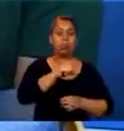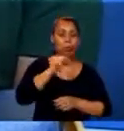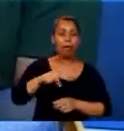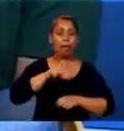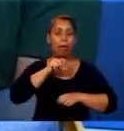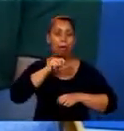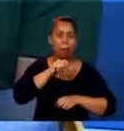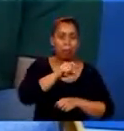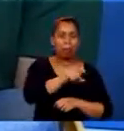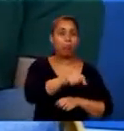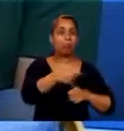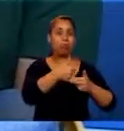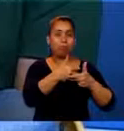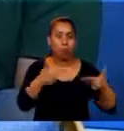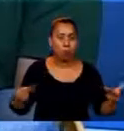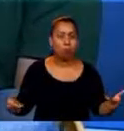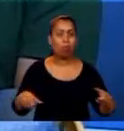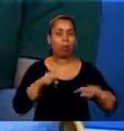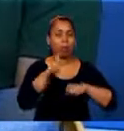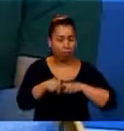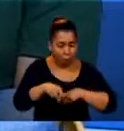a roçada disso tudo, né?